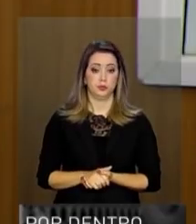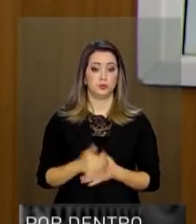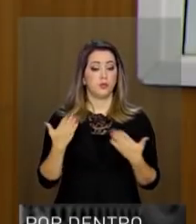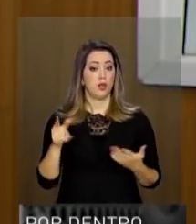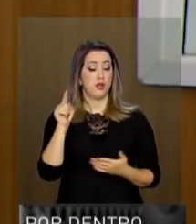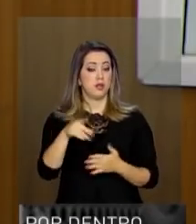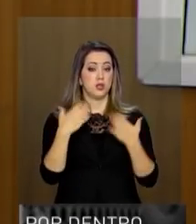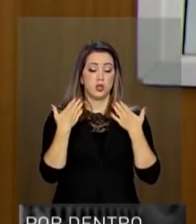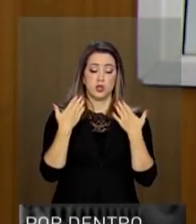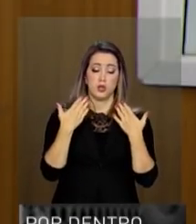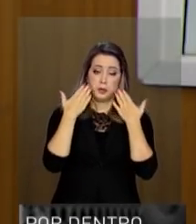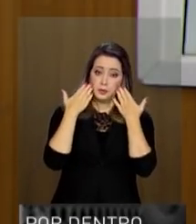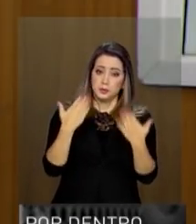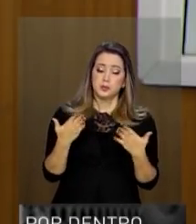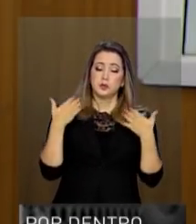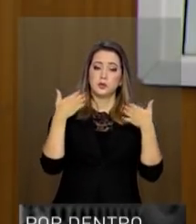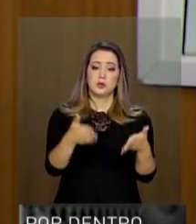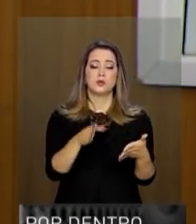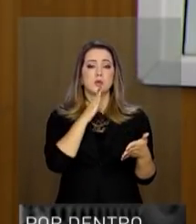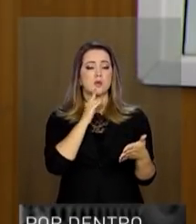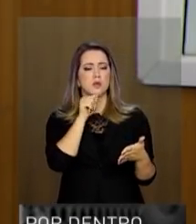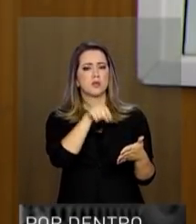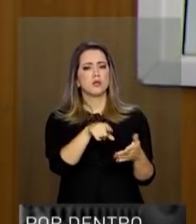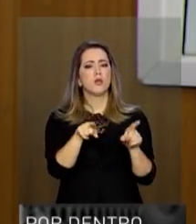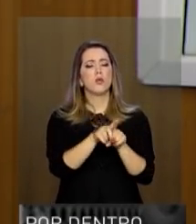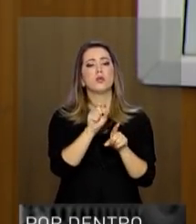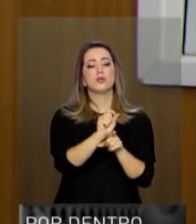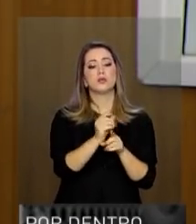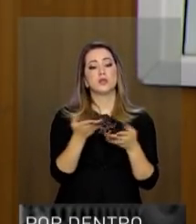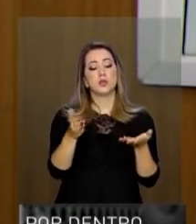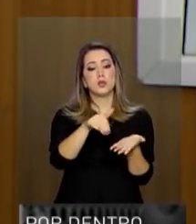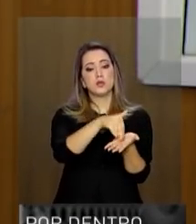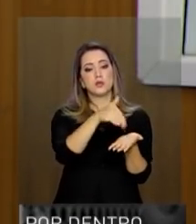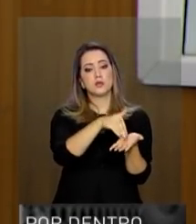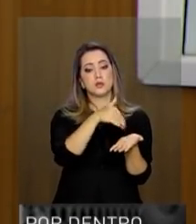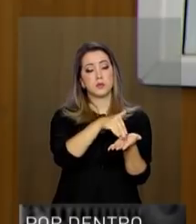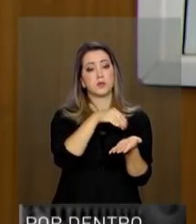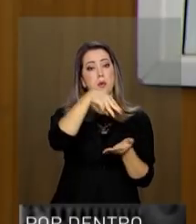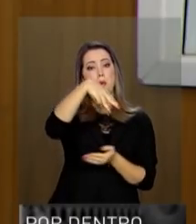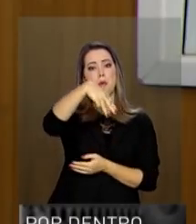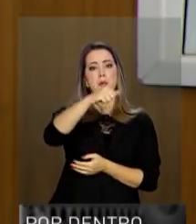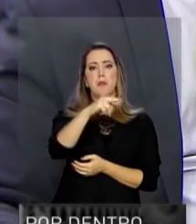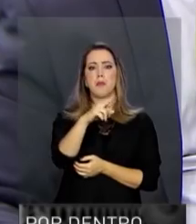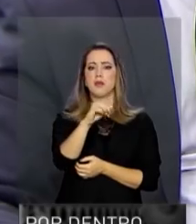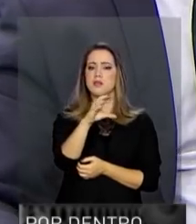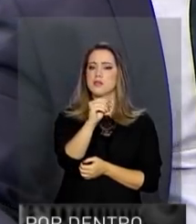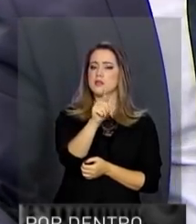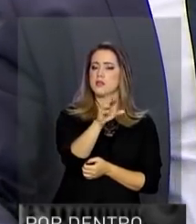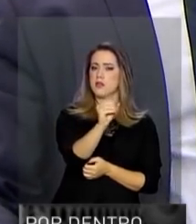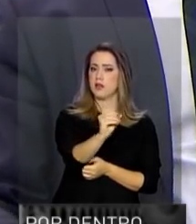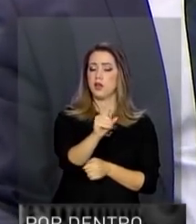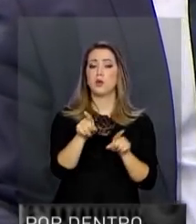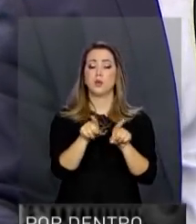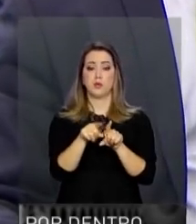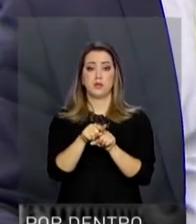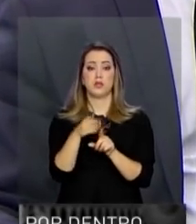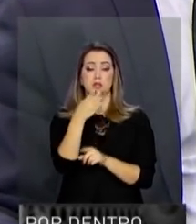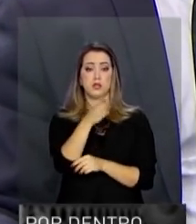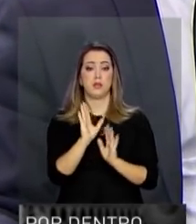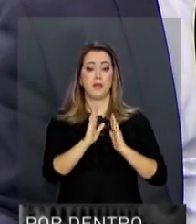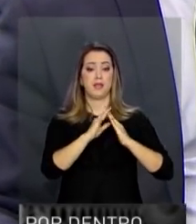é o programa Por Dentro do Governo, que hoje recebe o secretário de Previdência do Ministério da Fazenda, Marcelo Caetano, e o assessor especial da